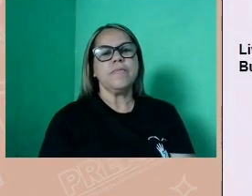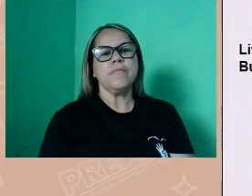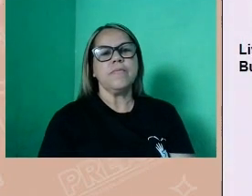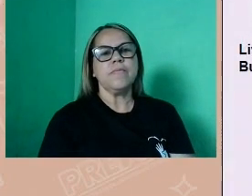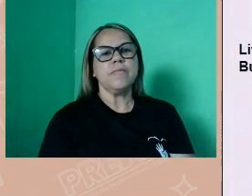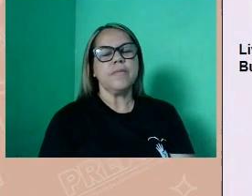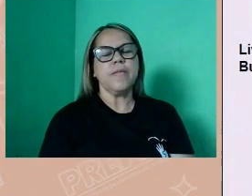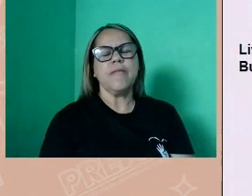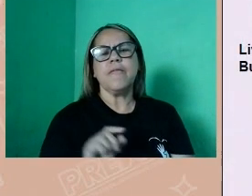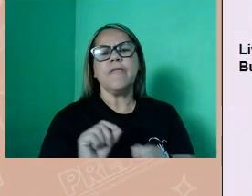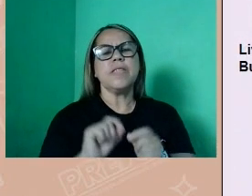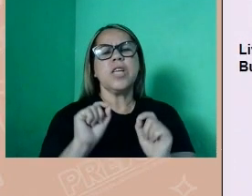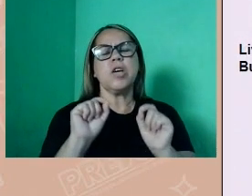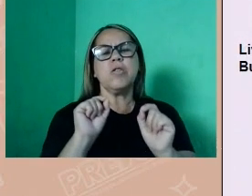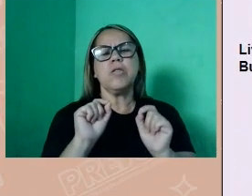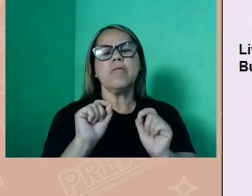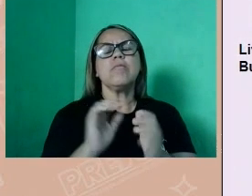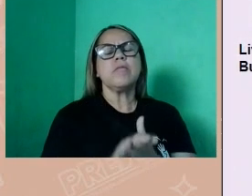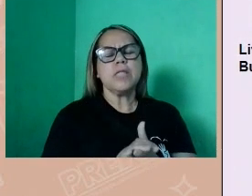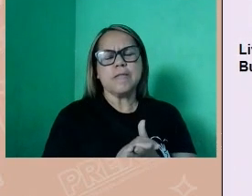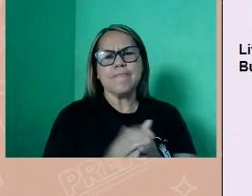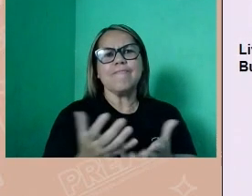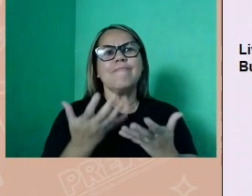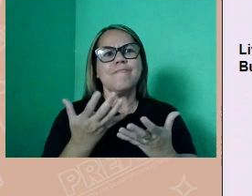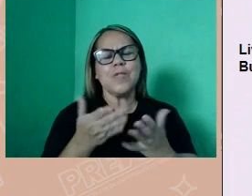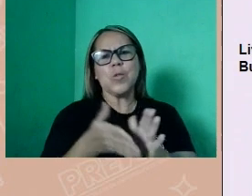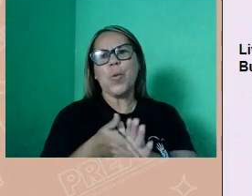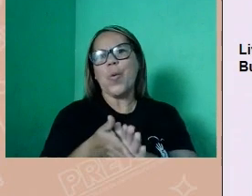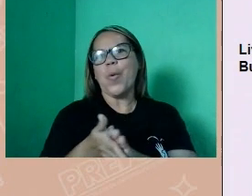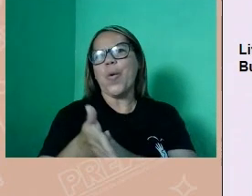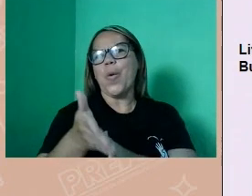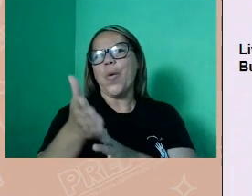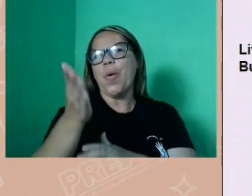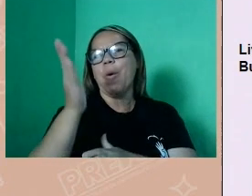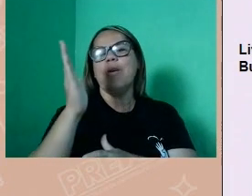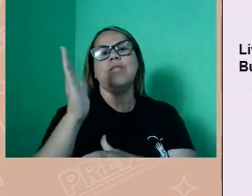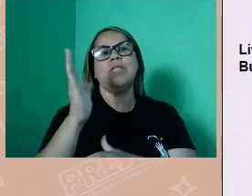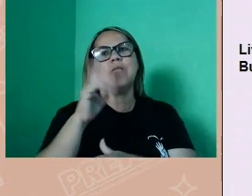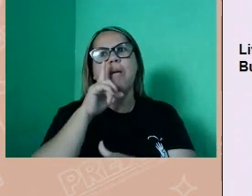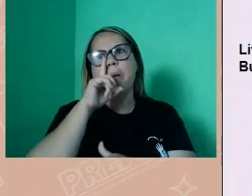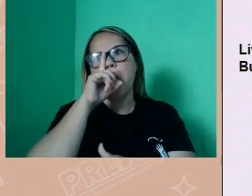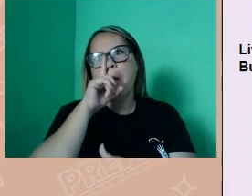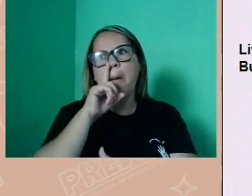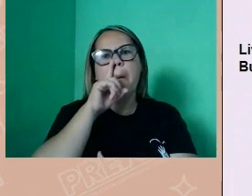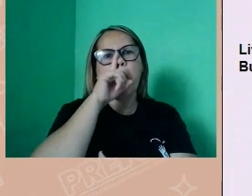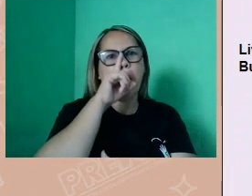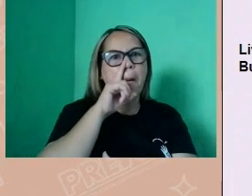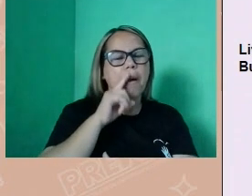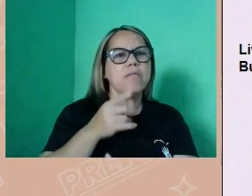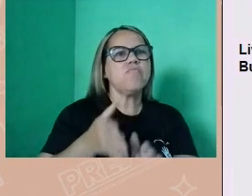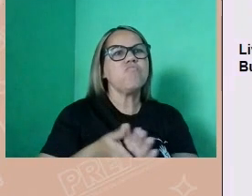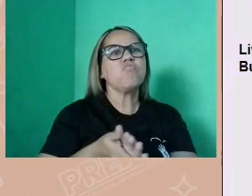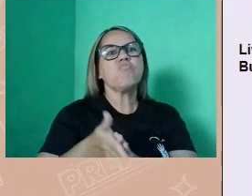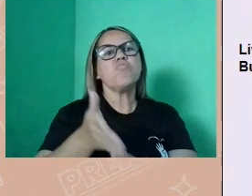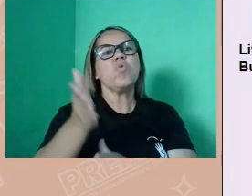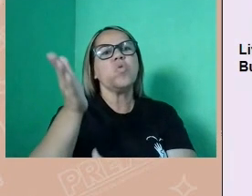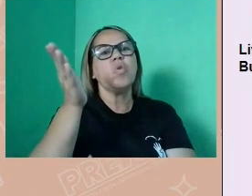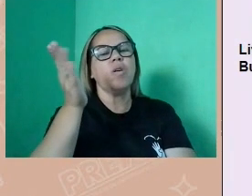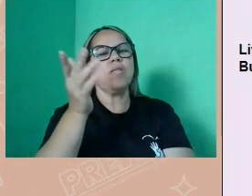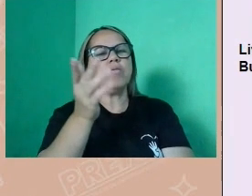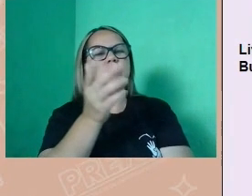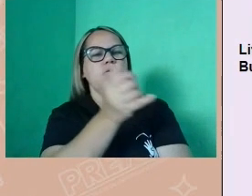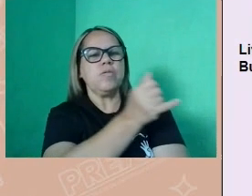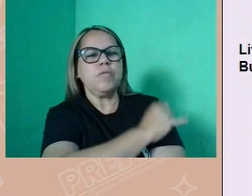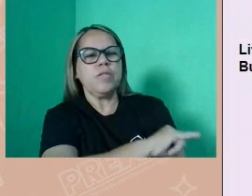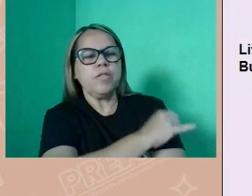arriscaram as suas vidas viajando from downtown Rio de Janeiro nos subúrbios da cidade